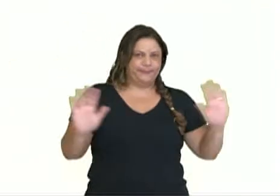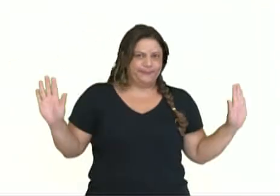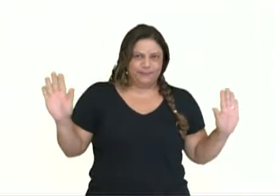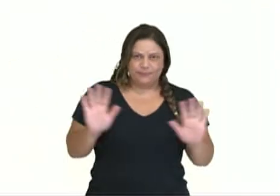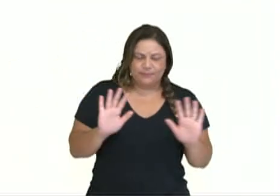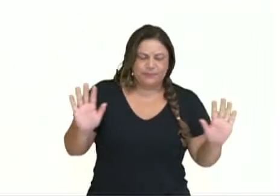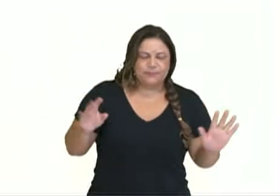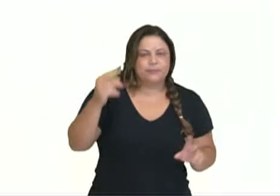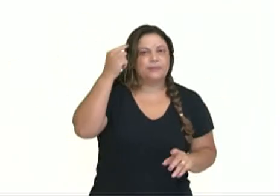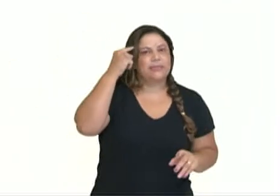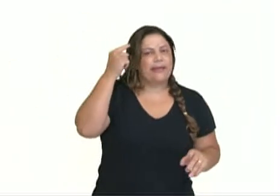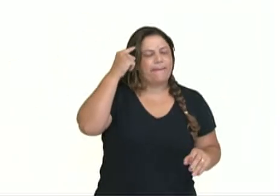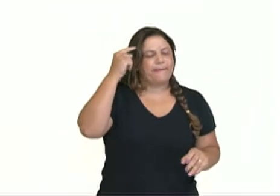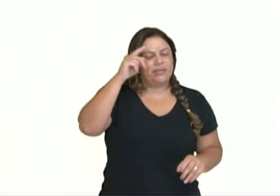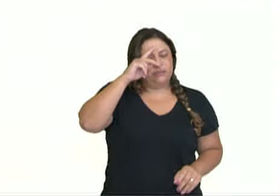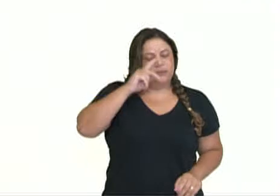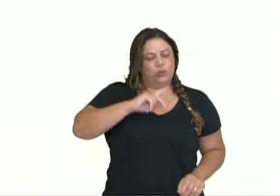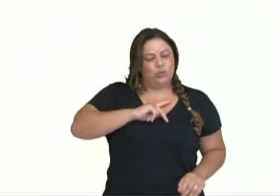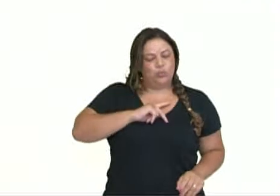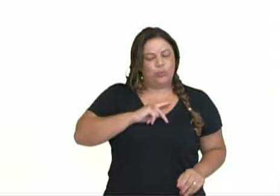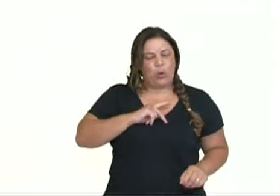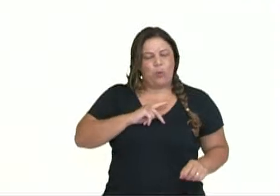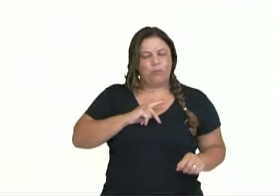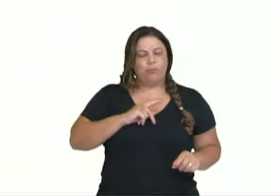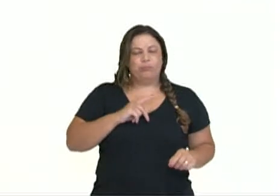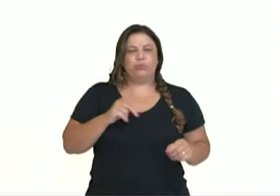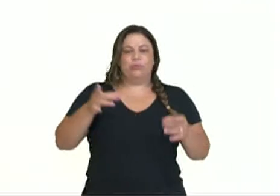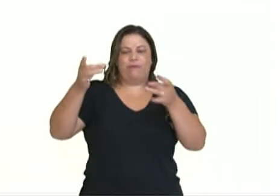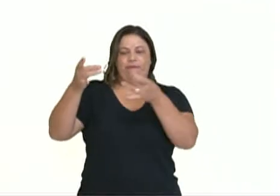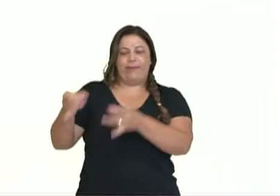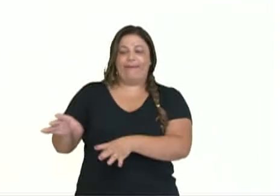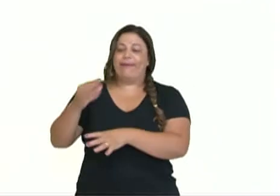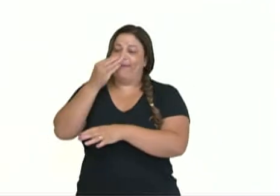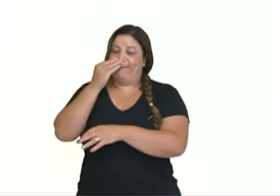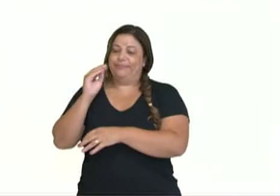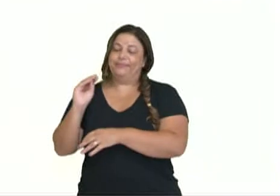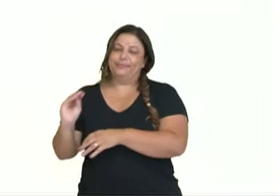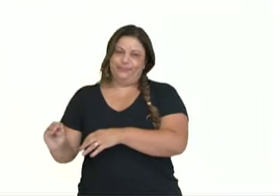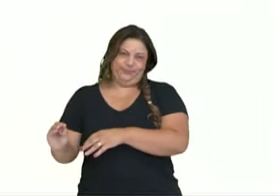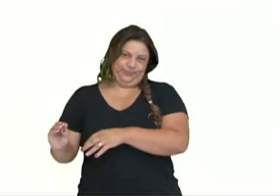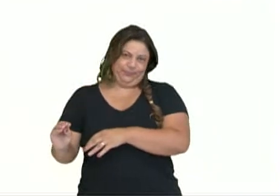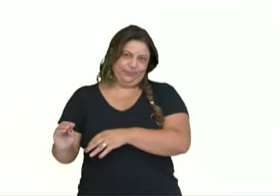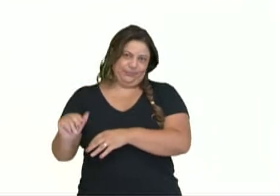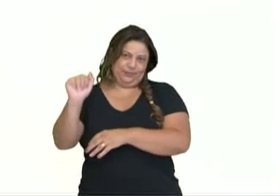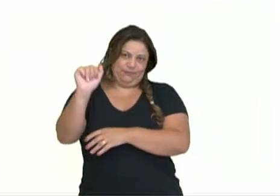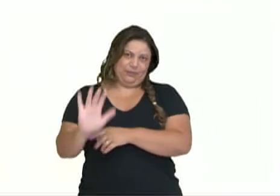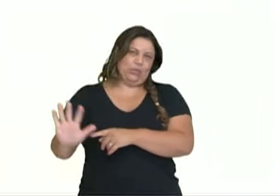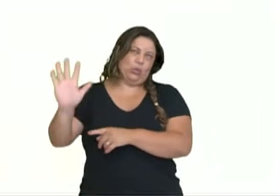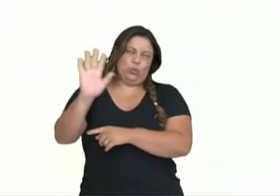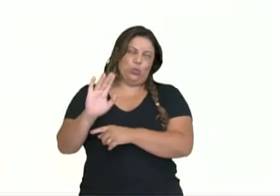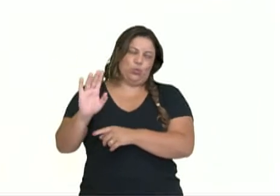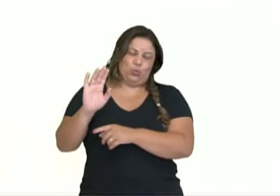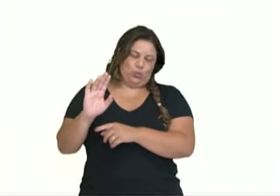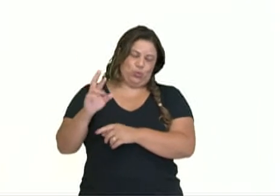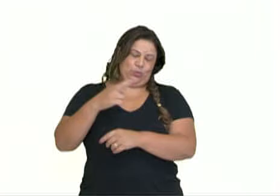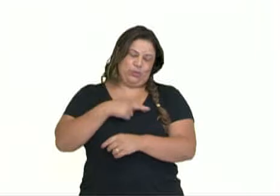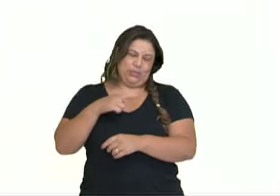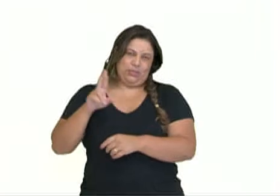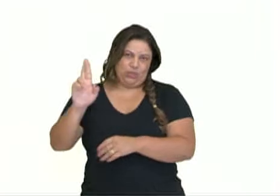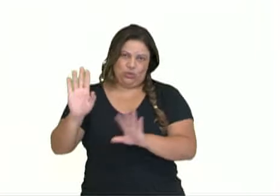estava pensando mais em si, que ele não vai deixar de representar figuras religiosas. A Idade